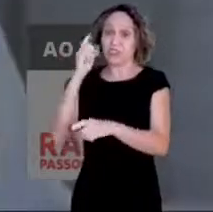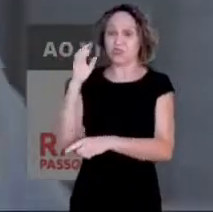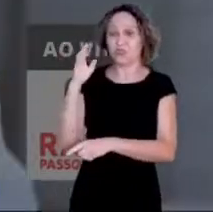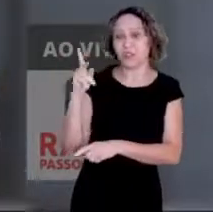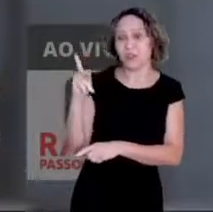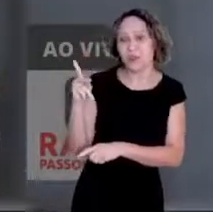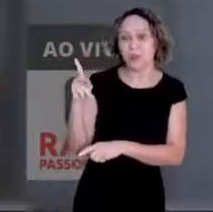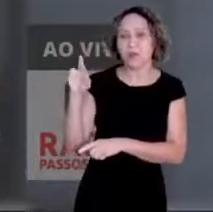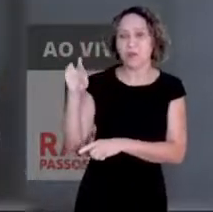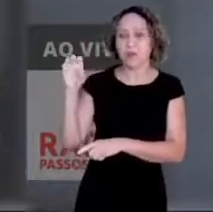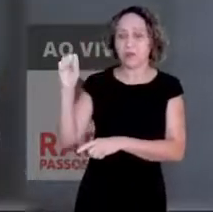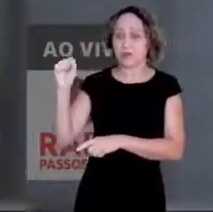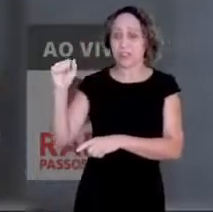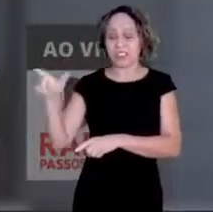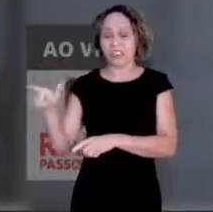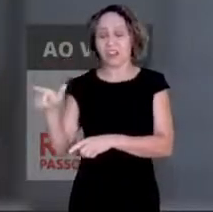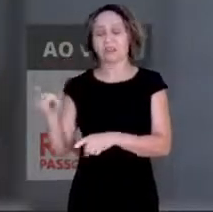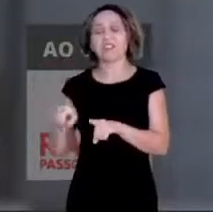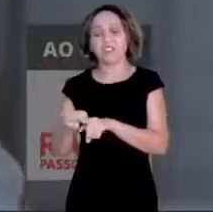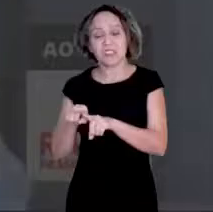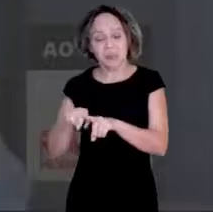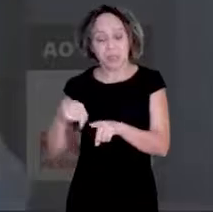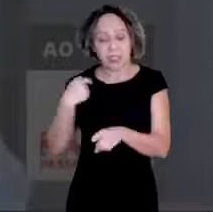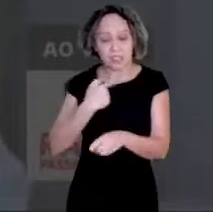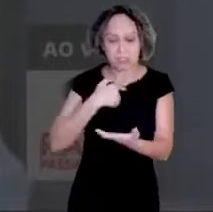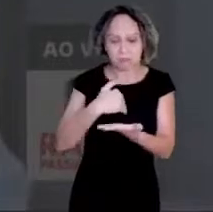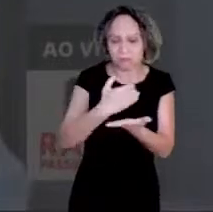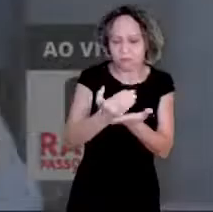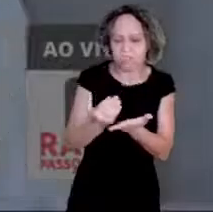e vai para o preço, quem paga é o povo pobre.